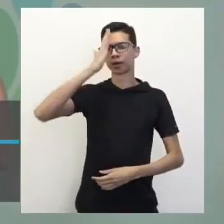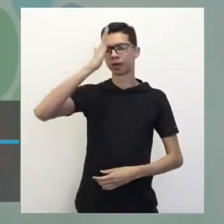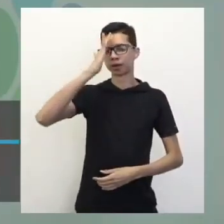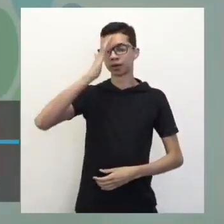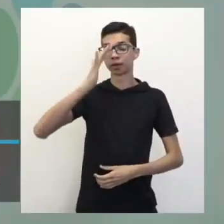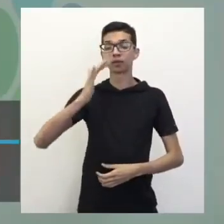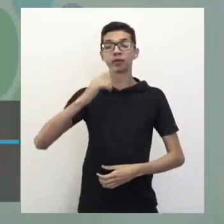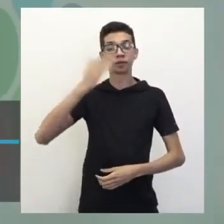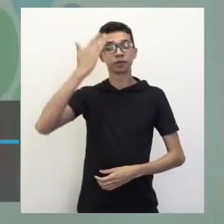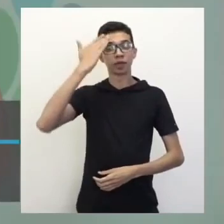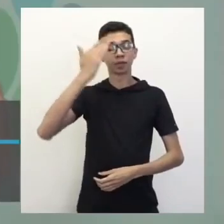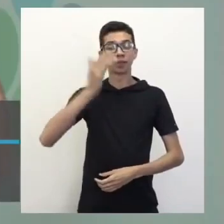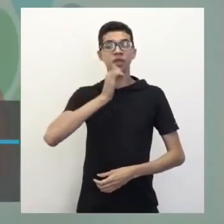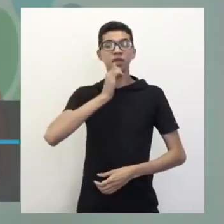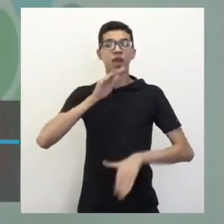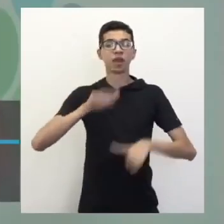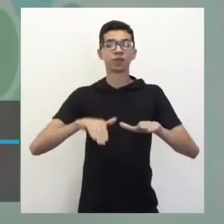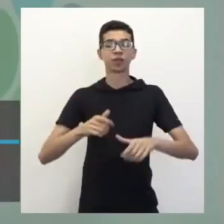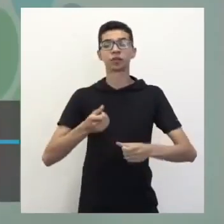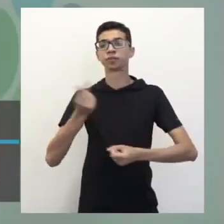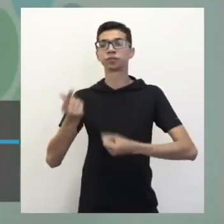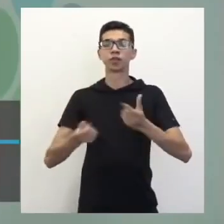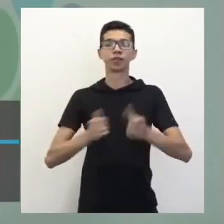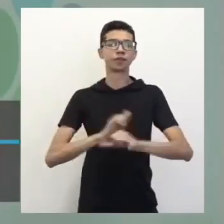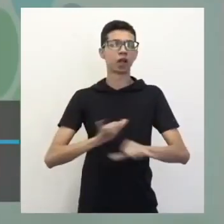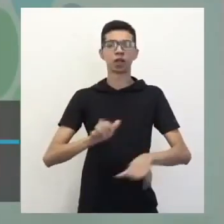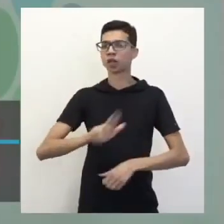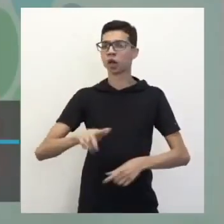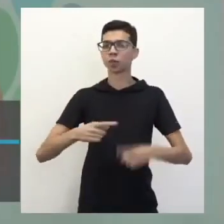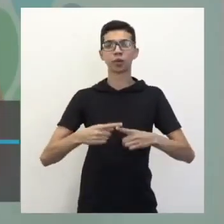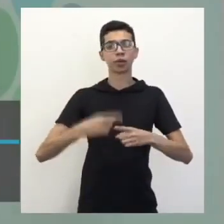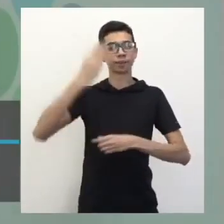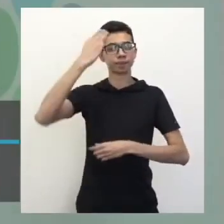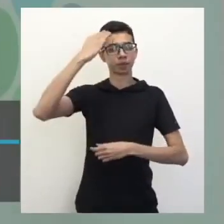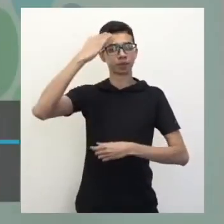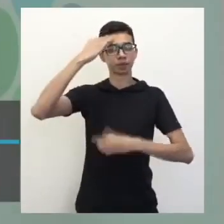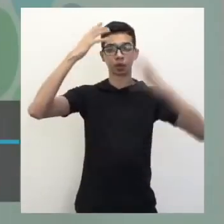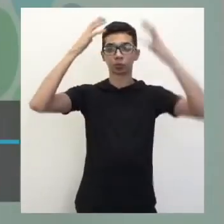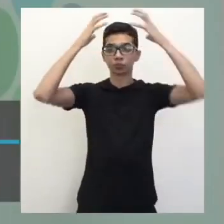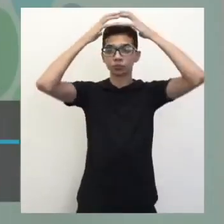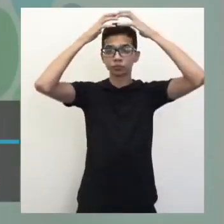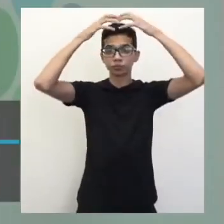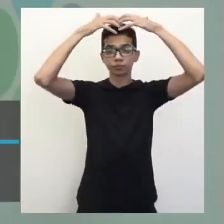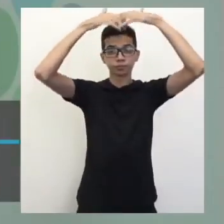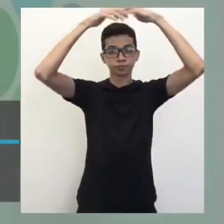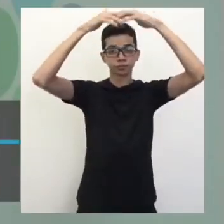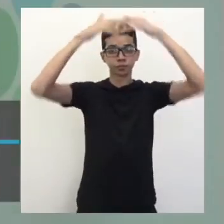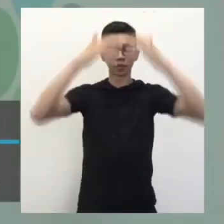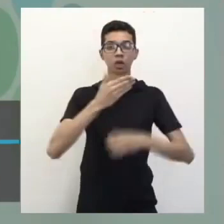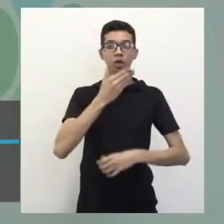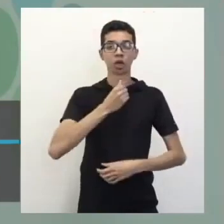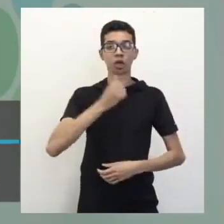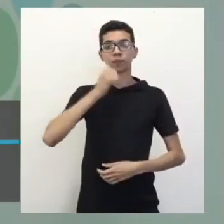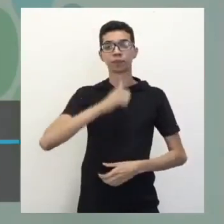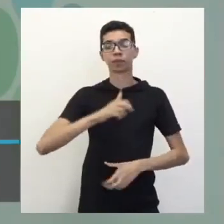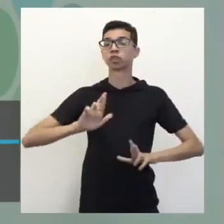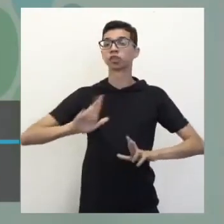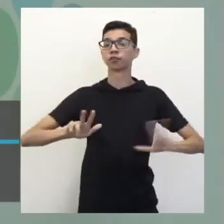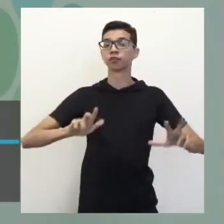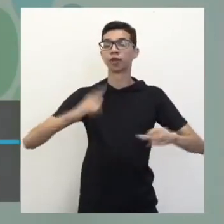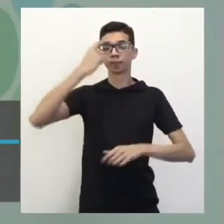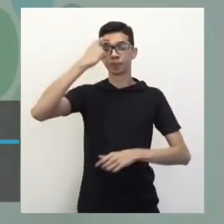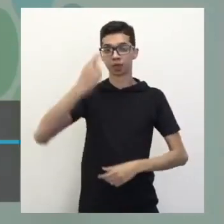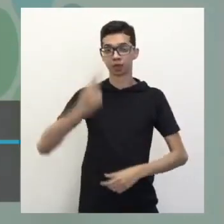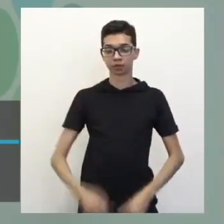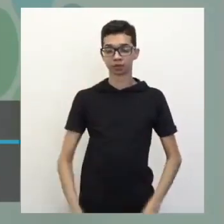questão mental, né? O funcionamento do cérebro humano, do pensamento do masculino e do feminino é diferente. Né? E Jung